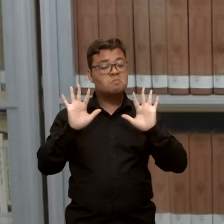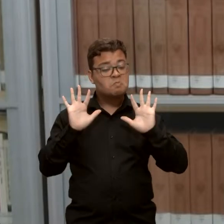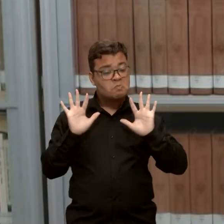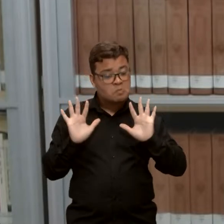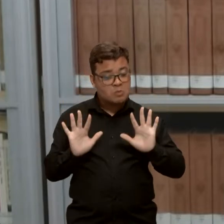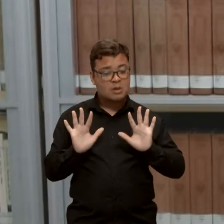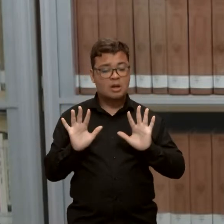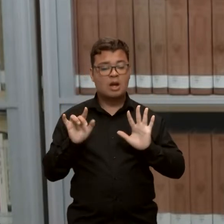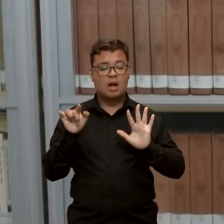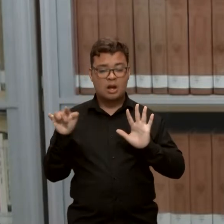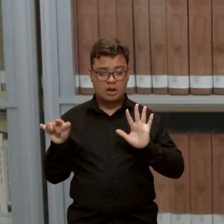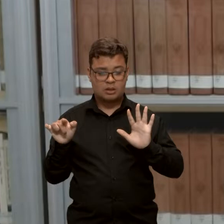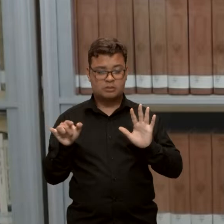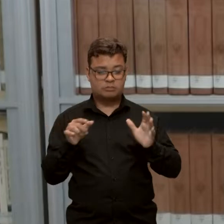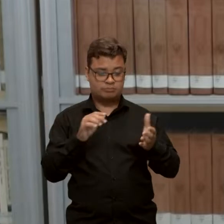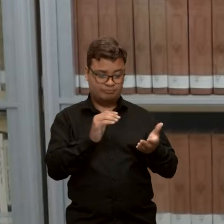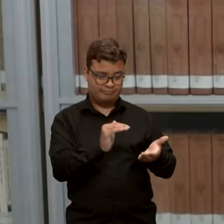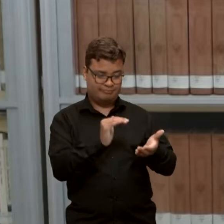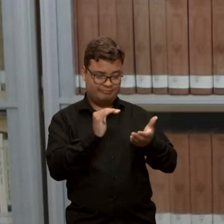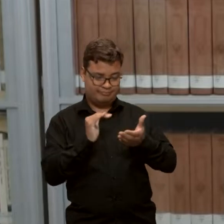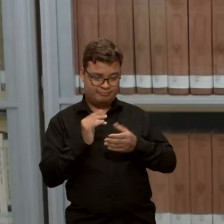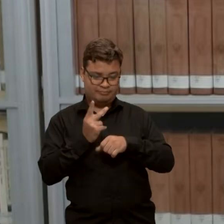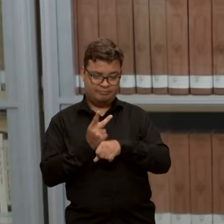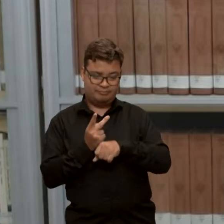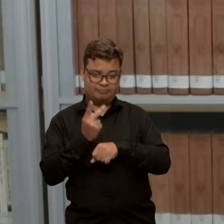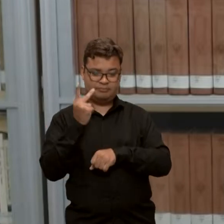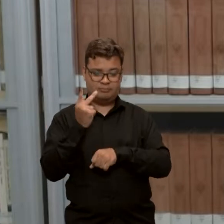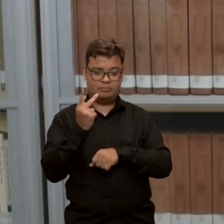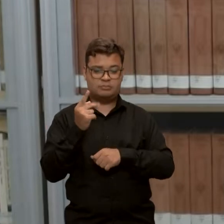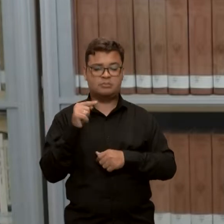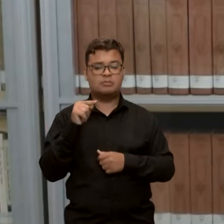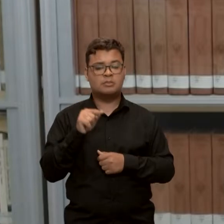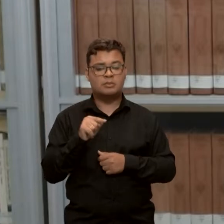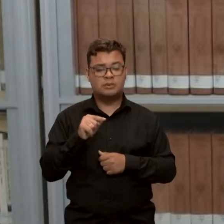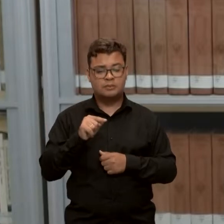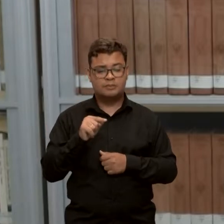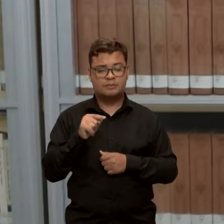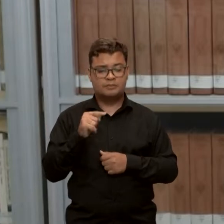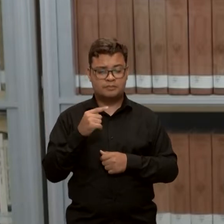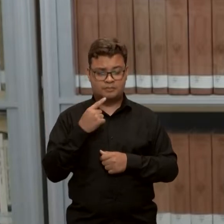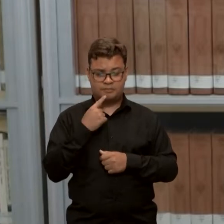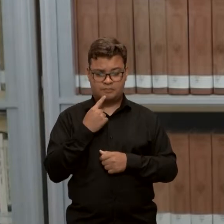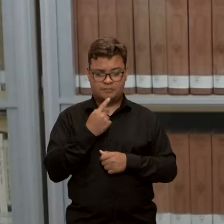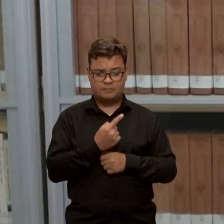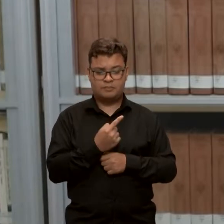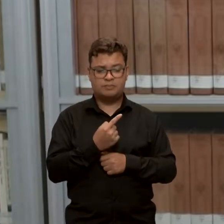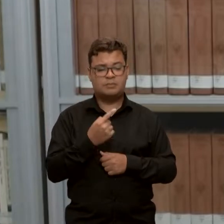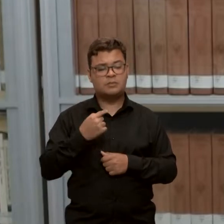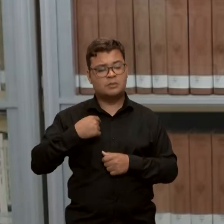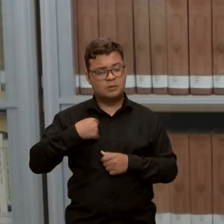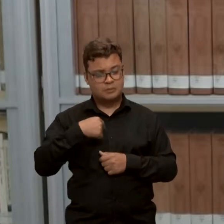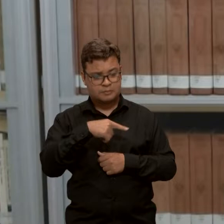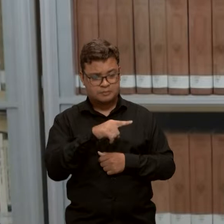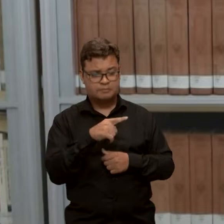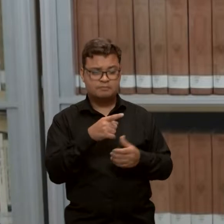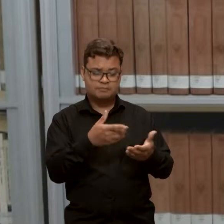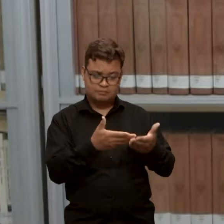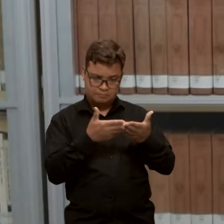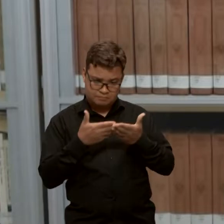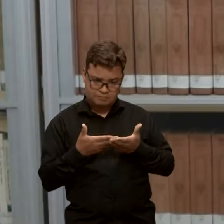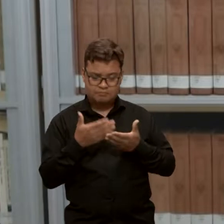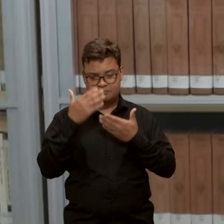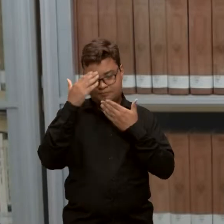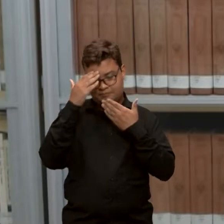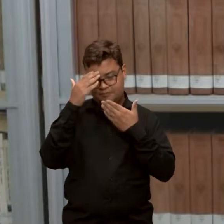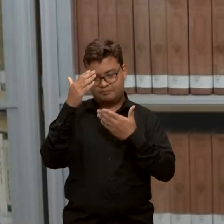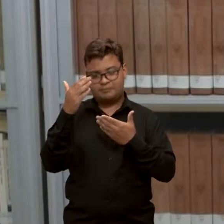não iria receber, coisa que eu não sou do tamanho do Sartre, eu fui receber com muito agradecimento a vocês, que ele